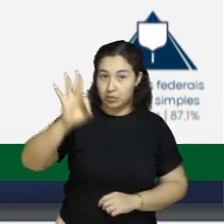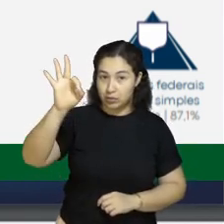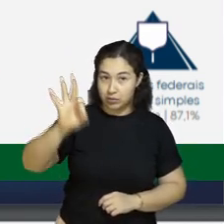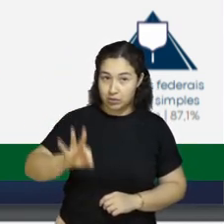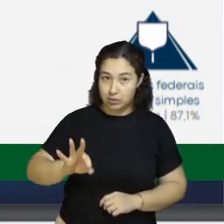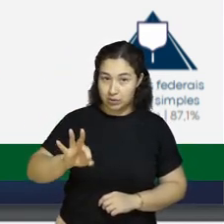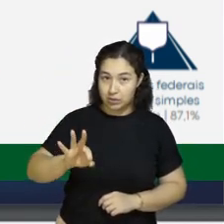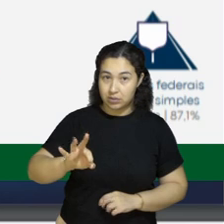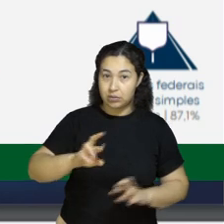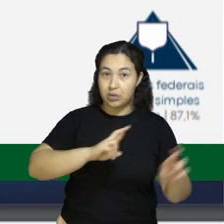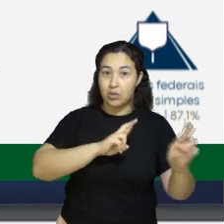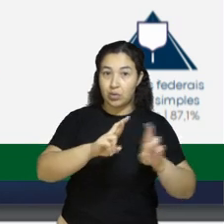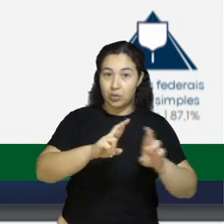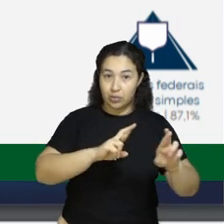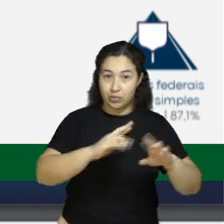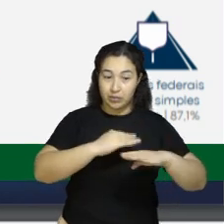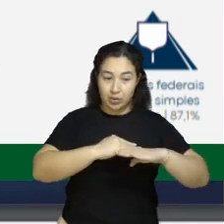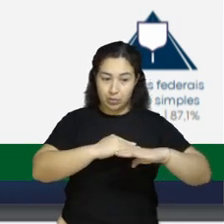malha pavimentada.